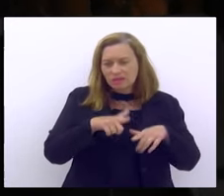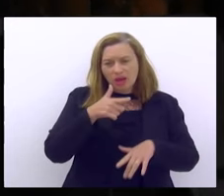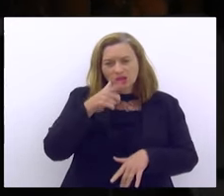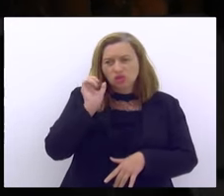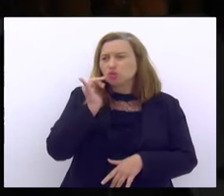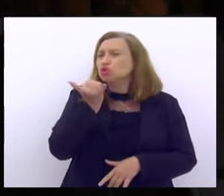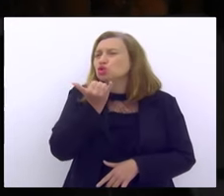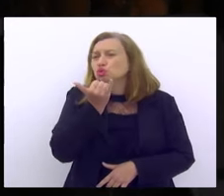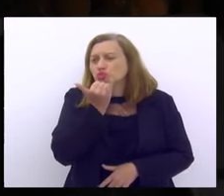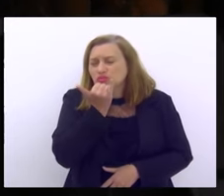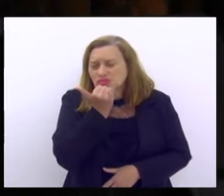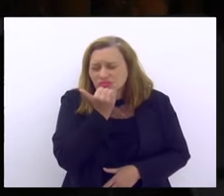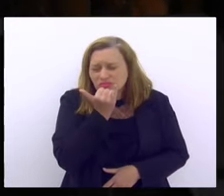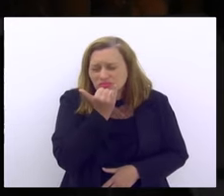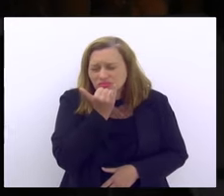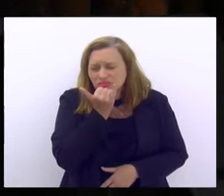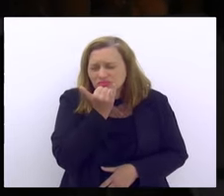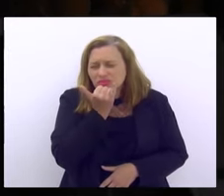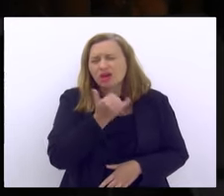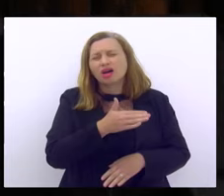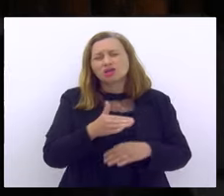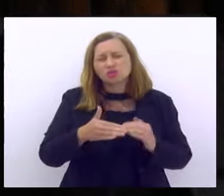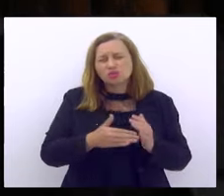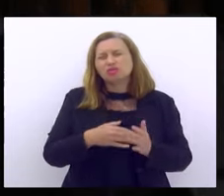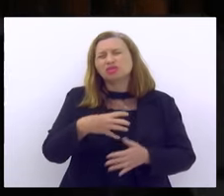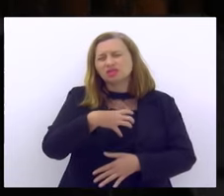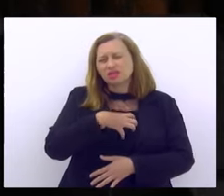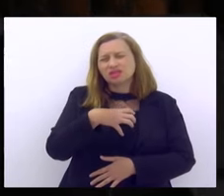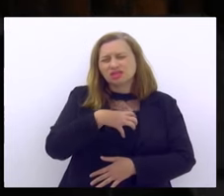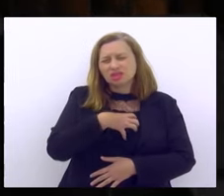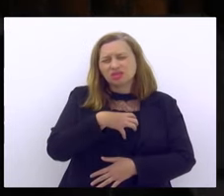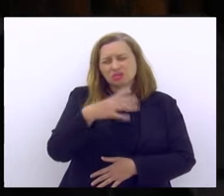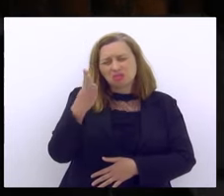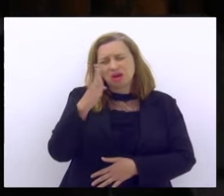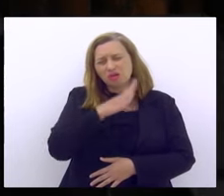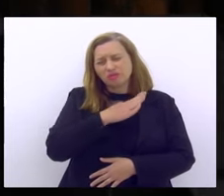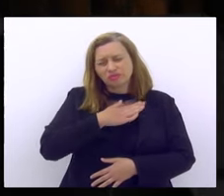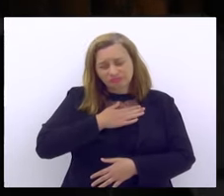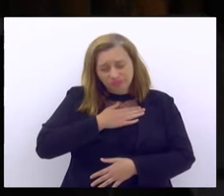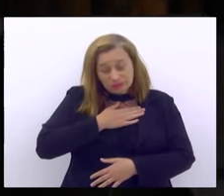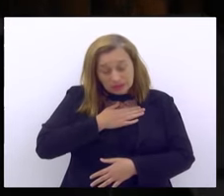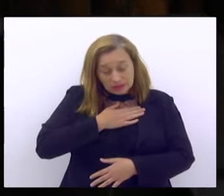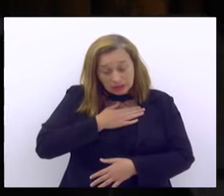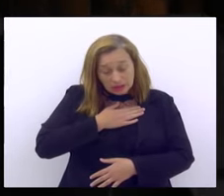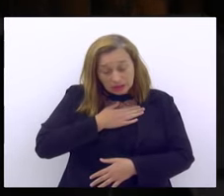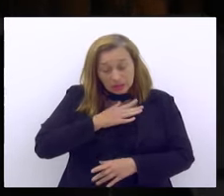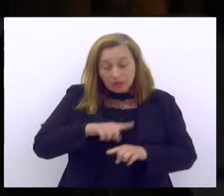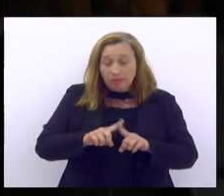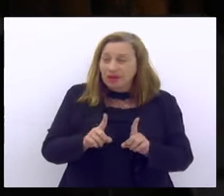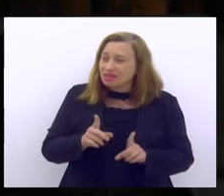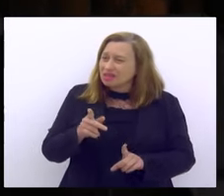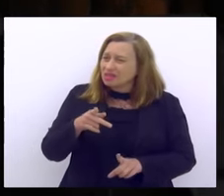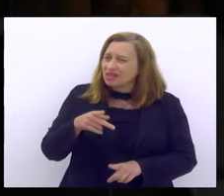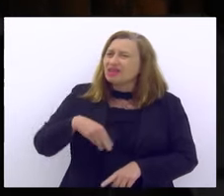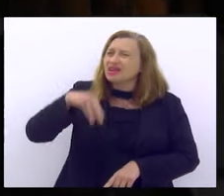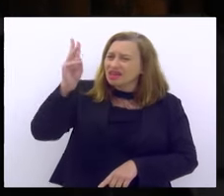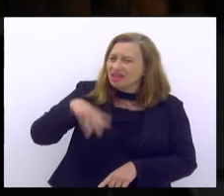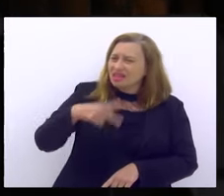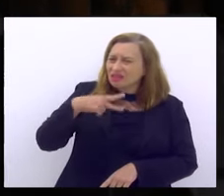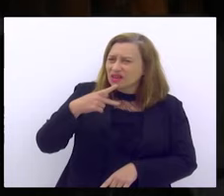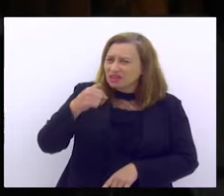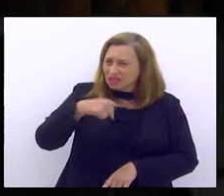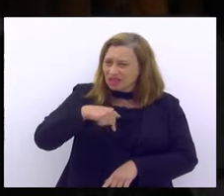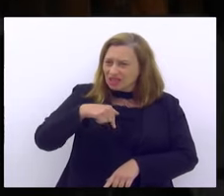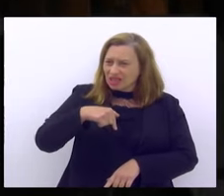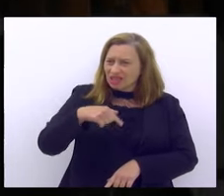Peço desculpas a todos que se sentiram ofendidos de alguma forma. Mas quem está falando aqui não é o deputado. Quem está